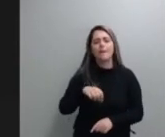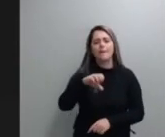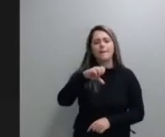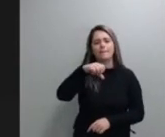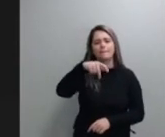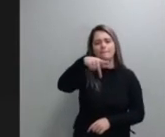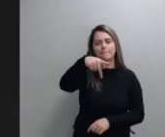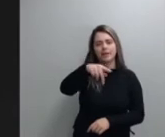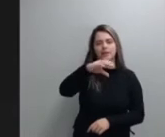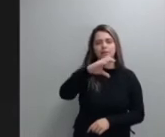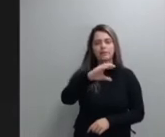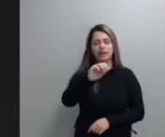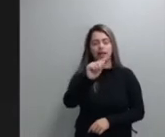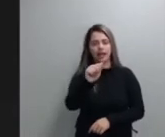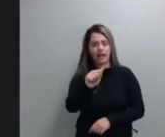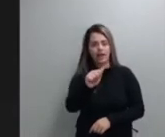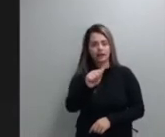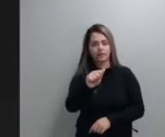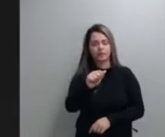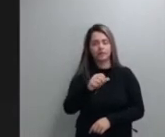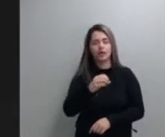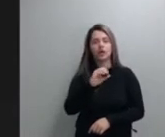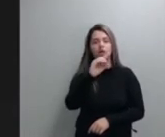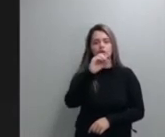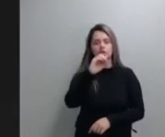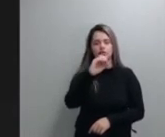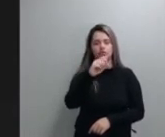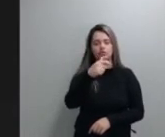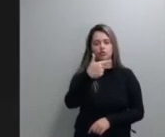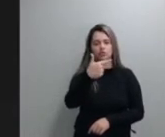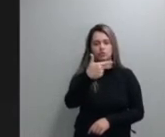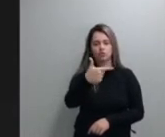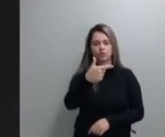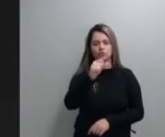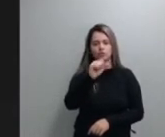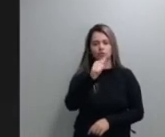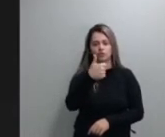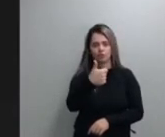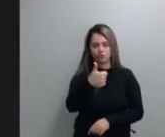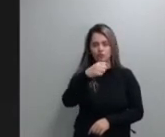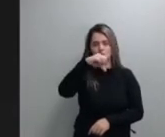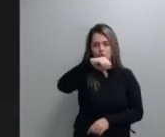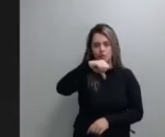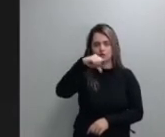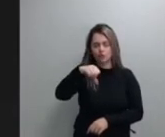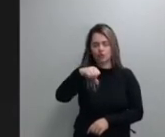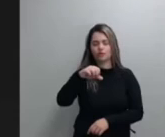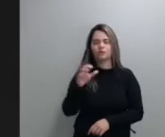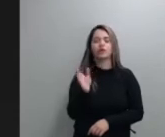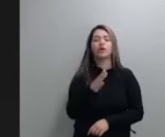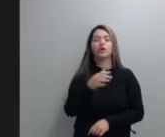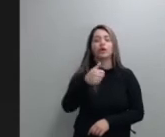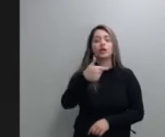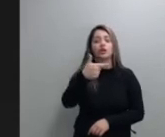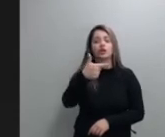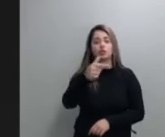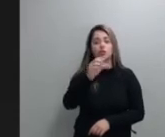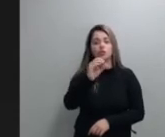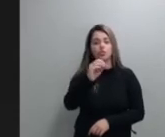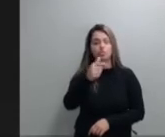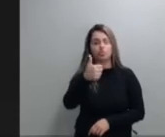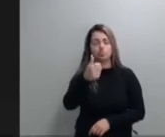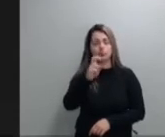nesse PCA especificamente questionou-se dois pontos da ata. O critério temporal, que é objeto dessa